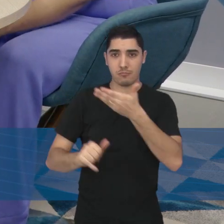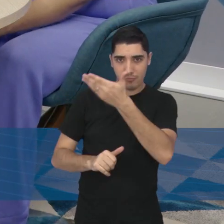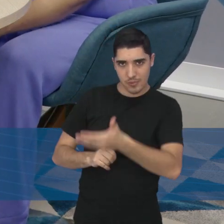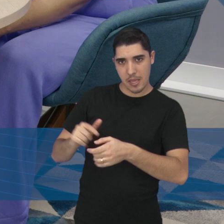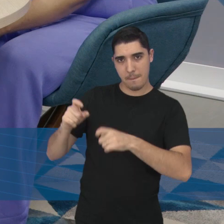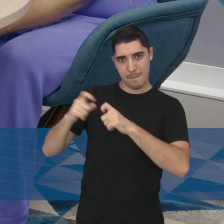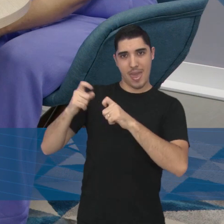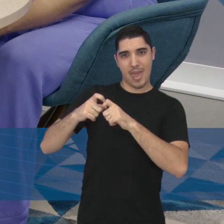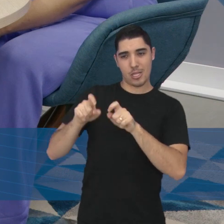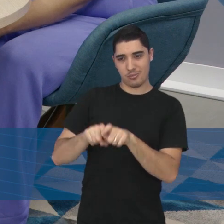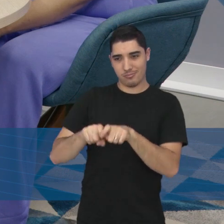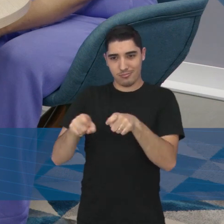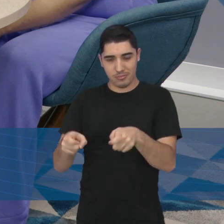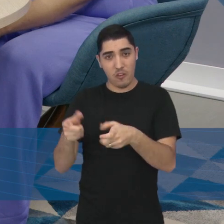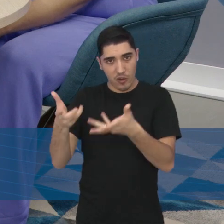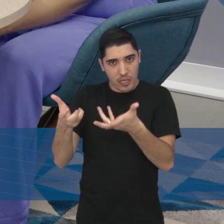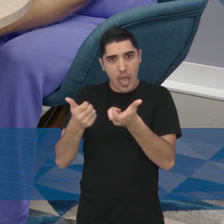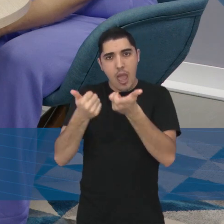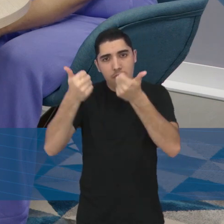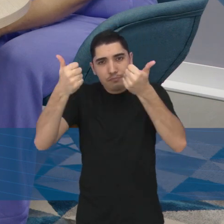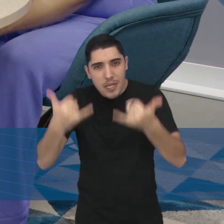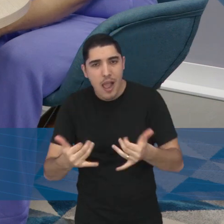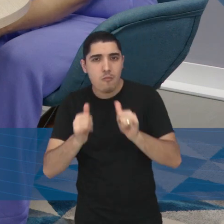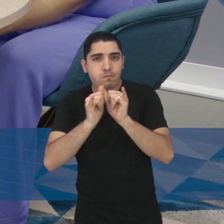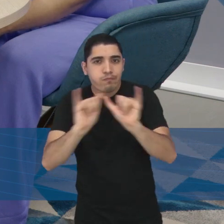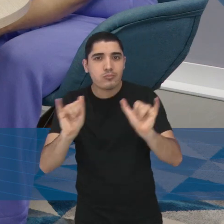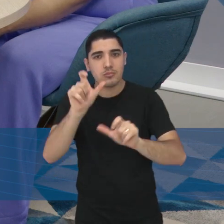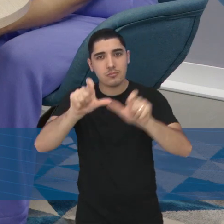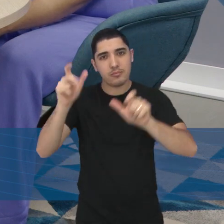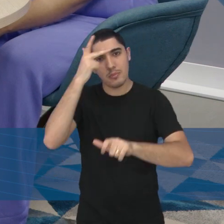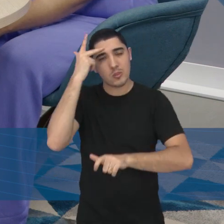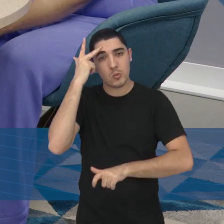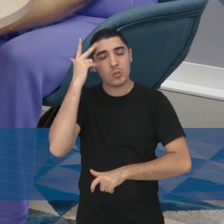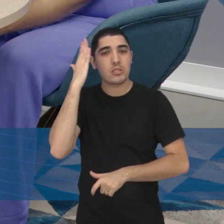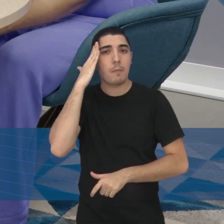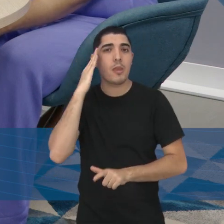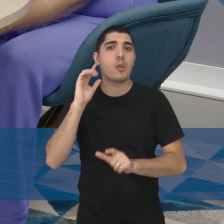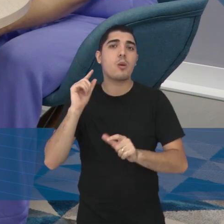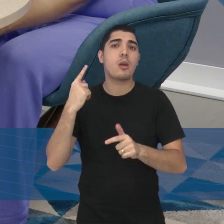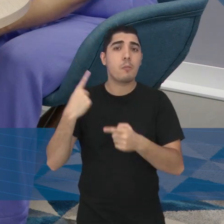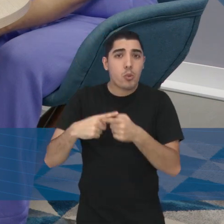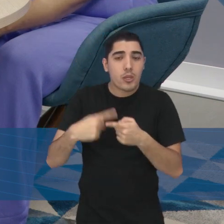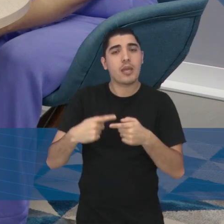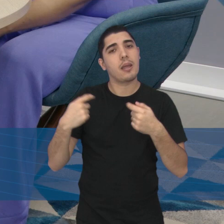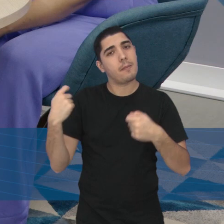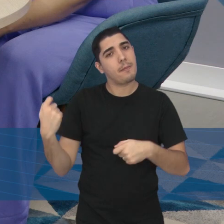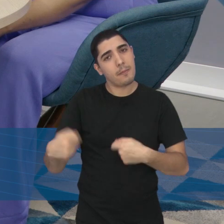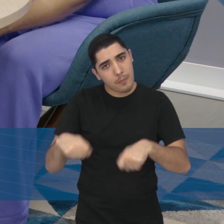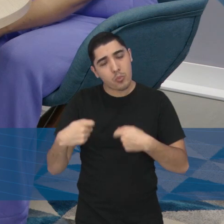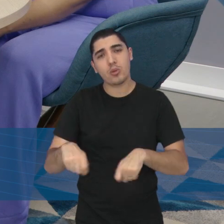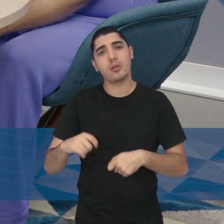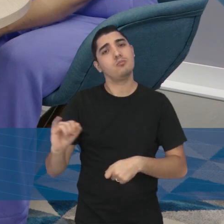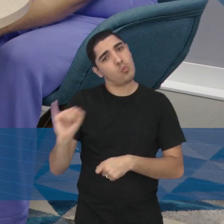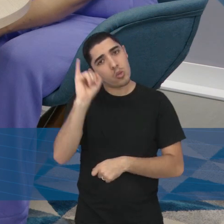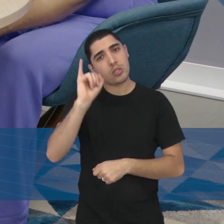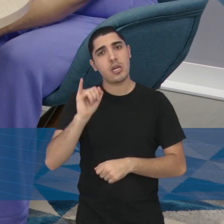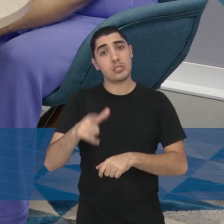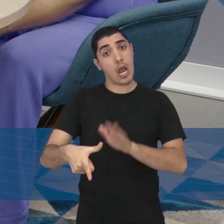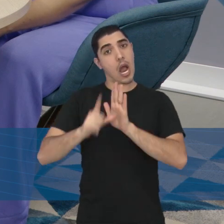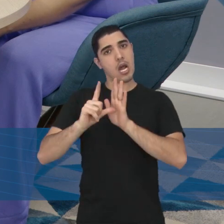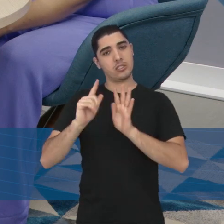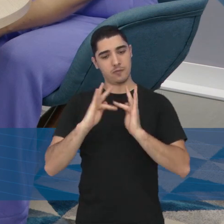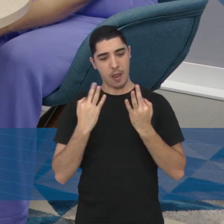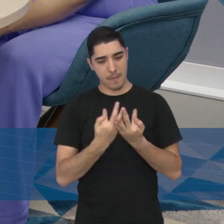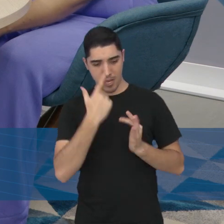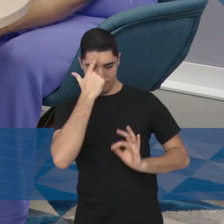ou ginecologista obstetra, deixar alguma mensagem para as pessoas, o quão é importante, né, reforçar esse planejamento. Ele é oferecido pelo SUS e a